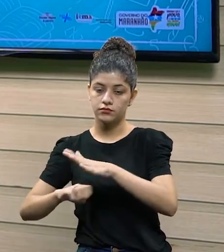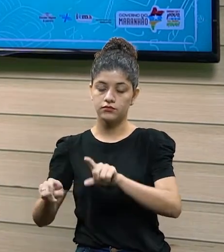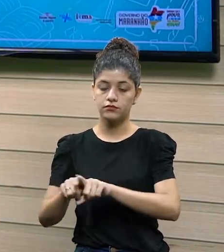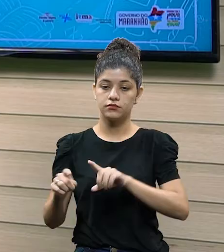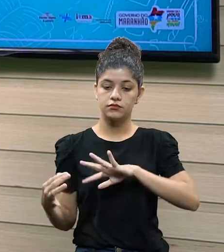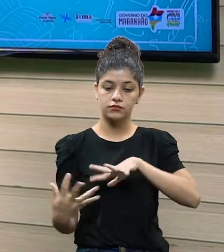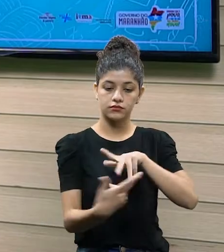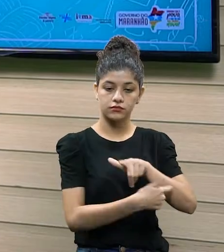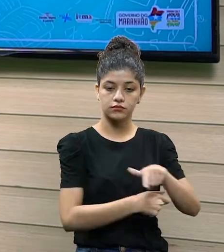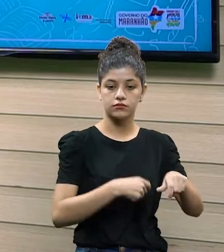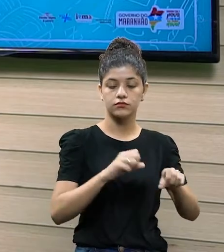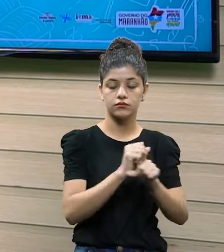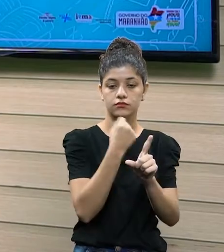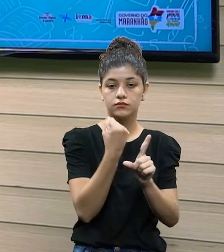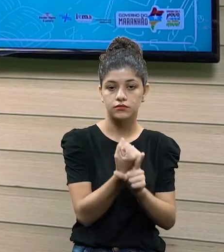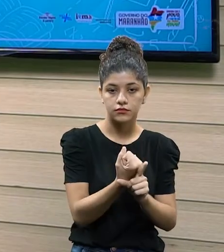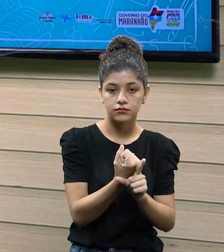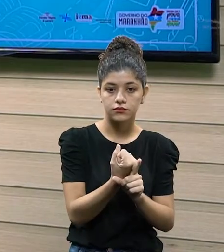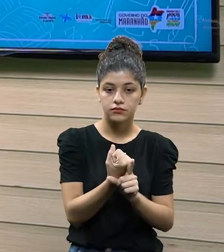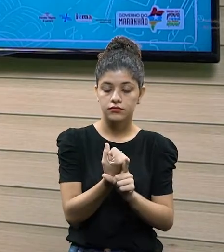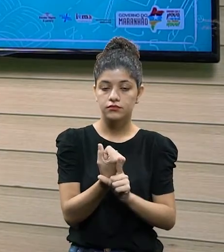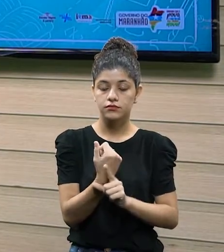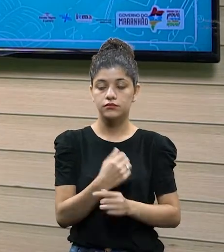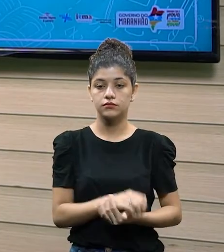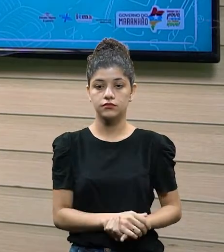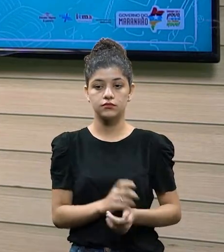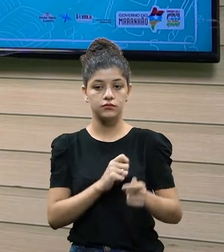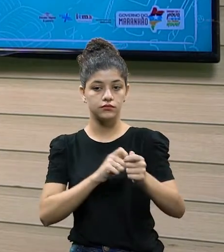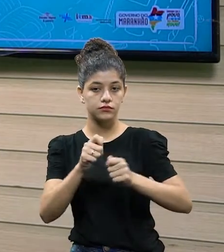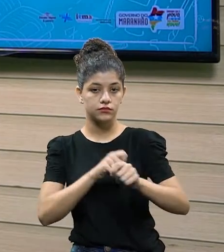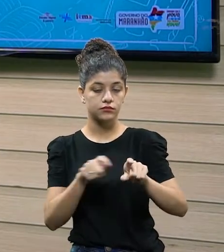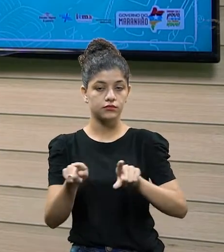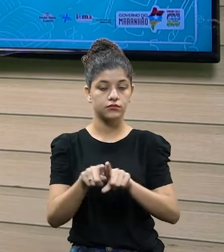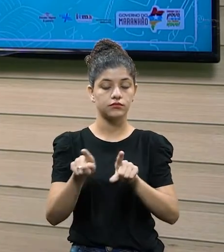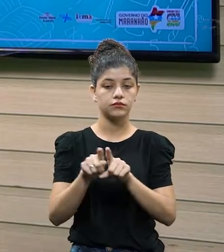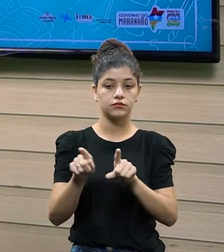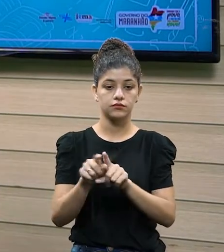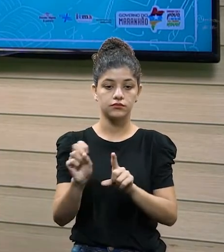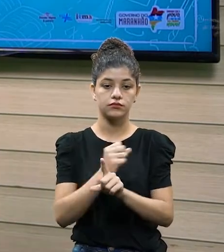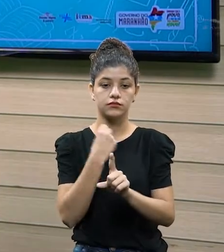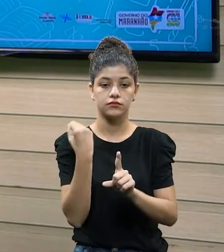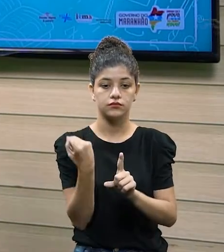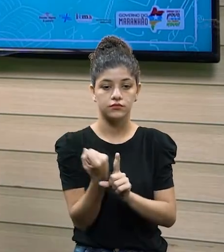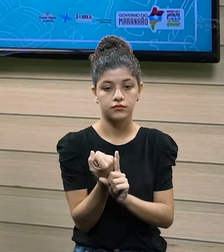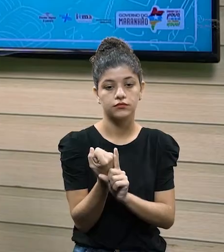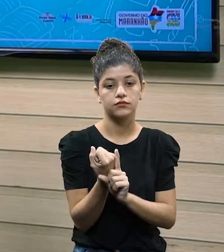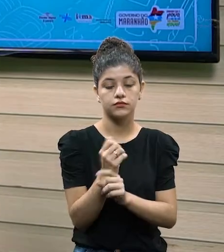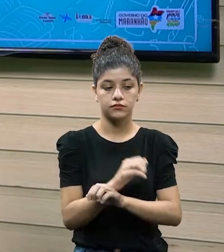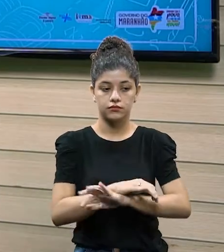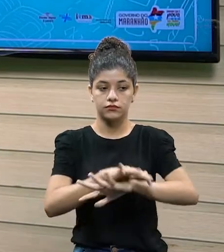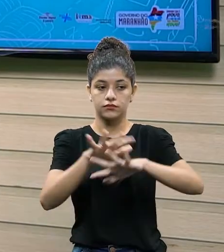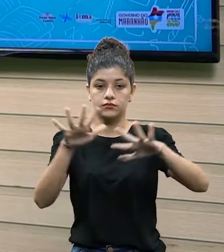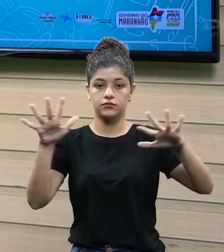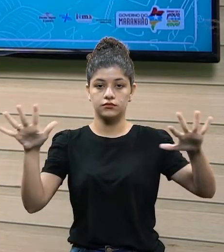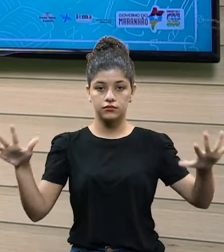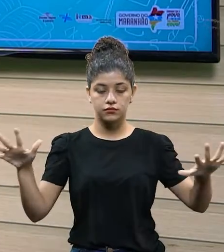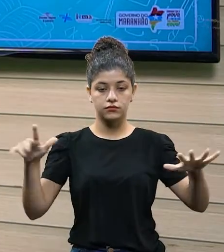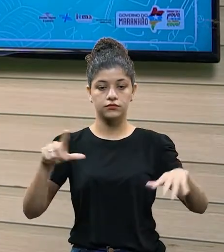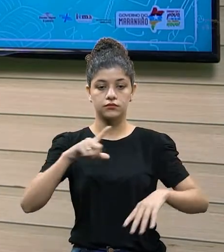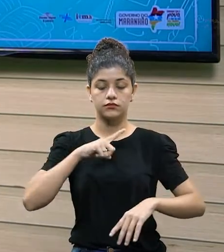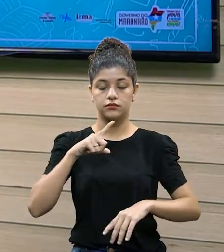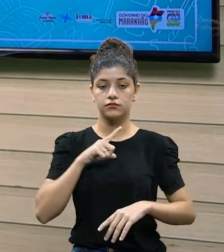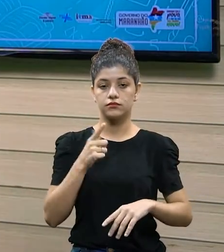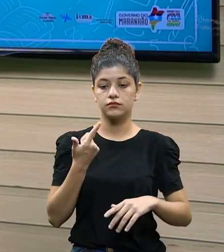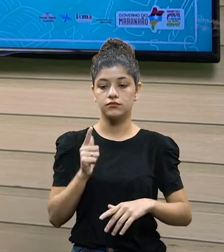entender essa relação, homo econômicos e homo social. E esse homo social ele já é um pouquinho mais abrangente, ele vai sair daquela esfera